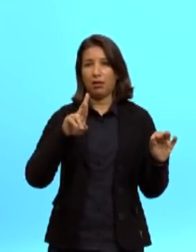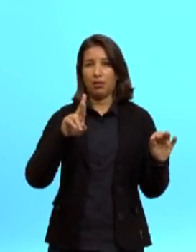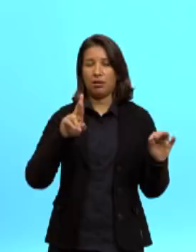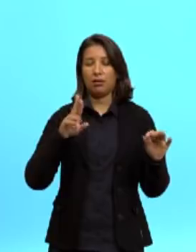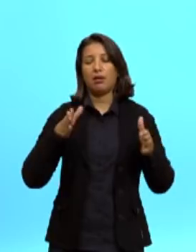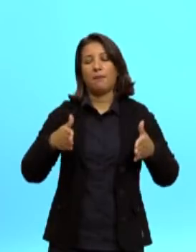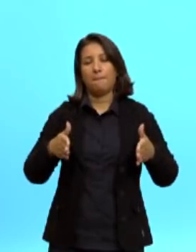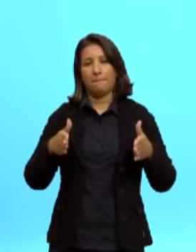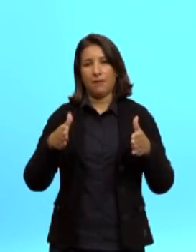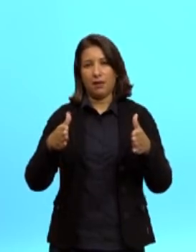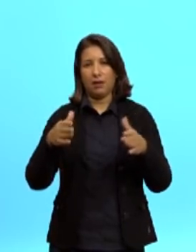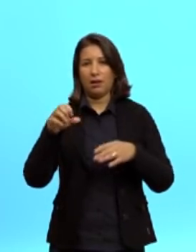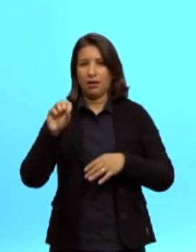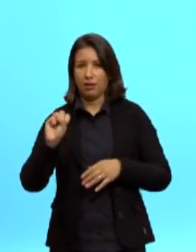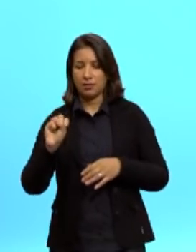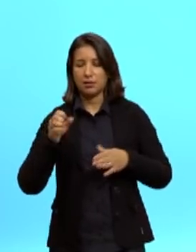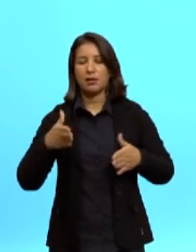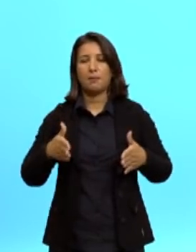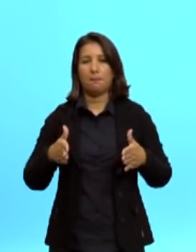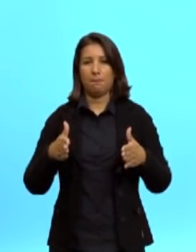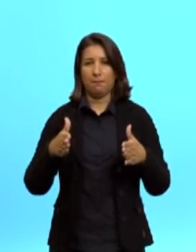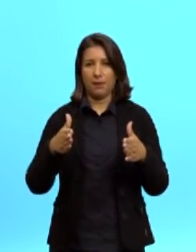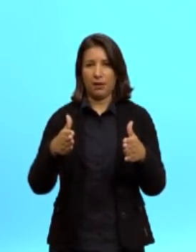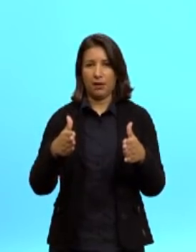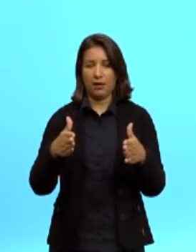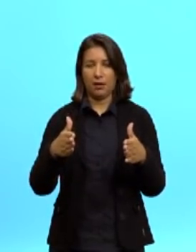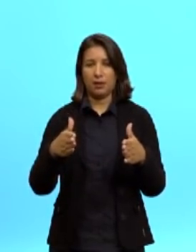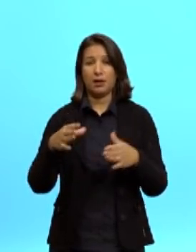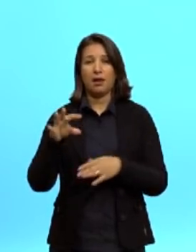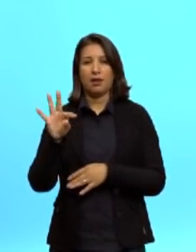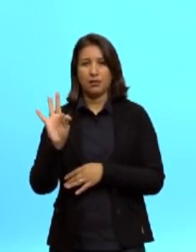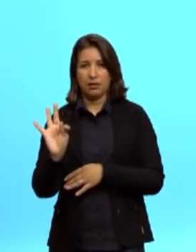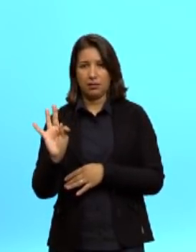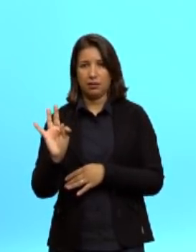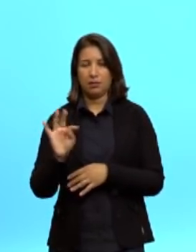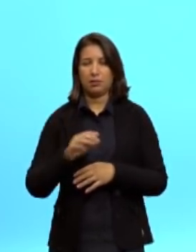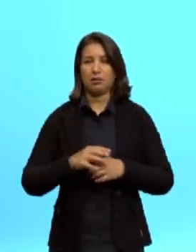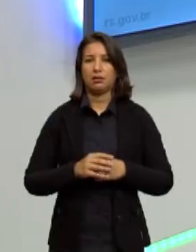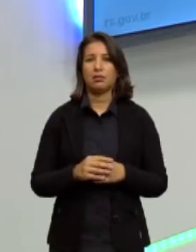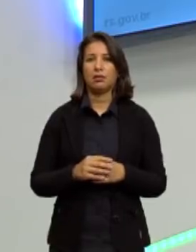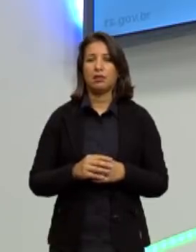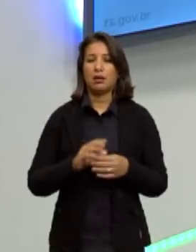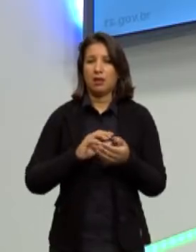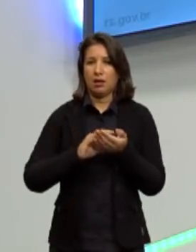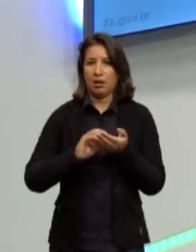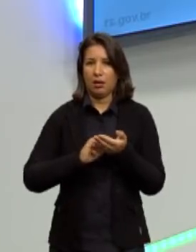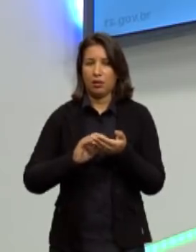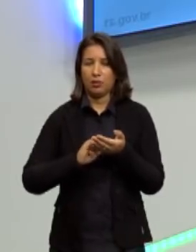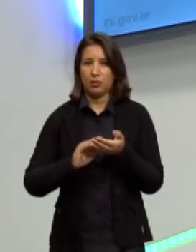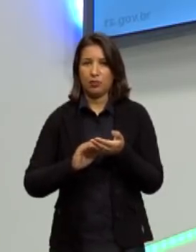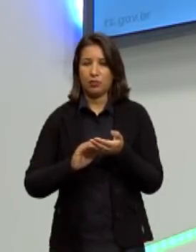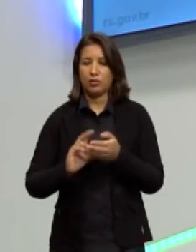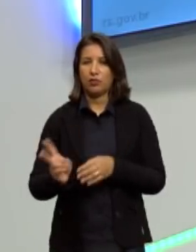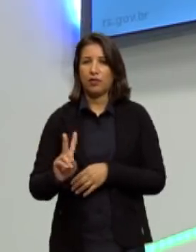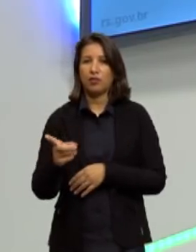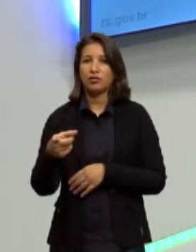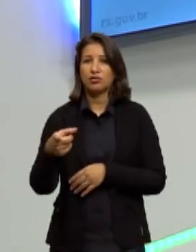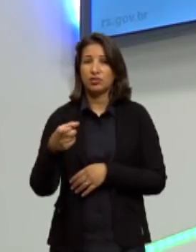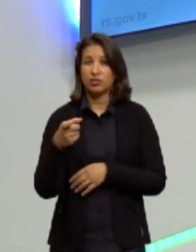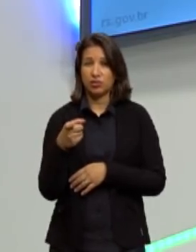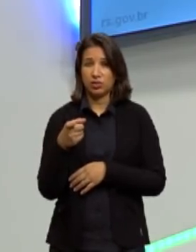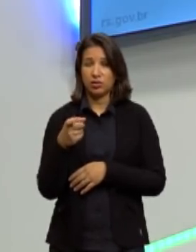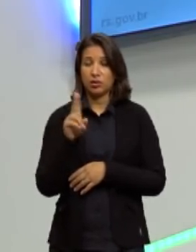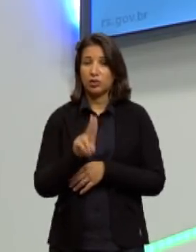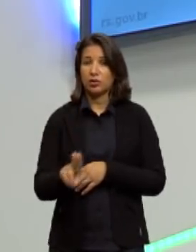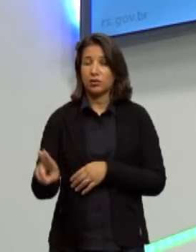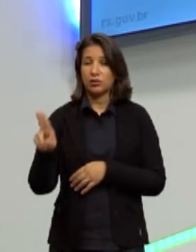s que é paralela à reta e calcule o valor de x de acordo com o